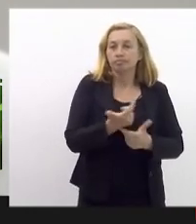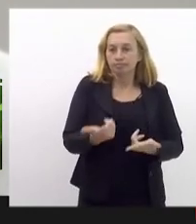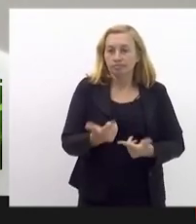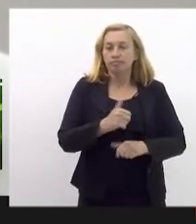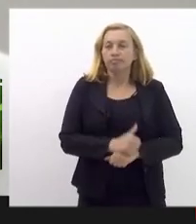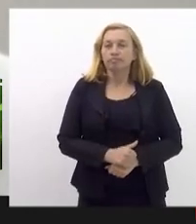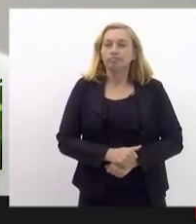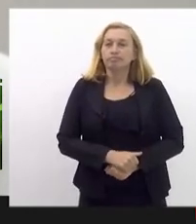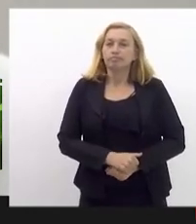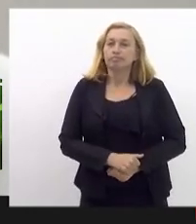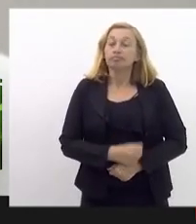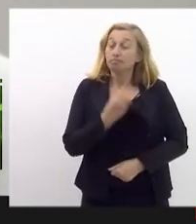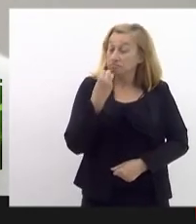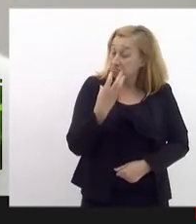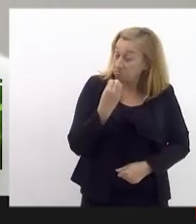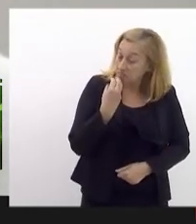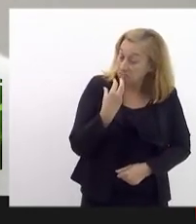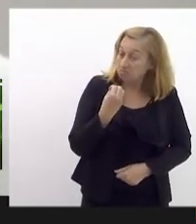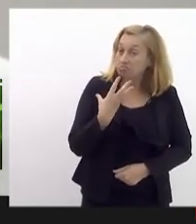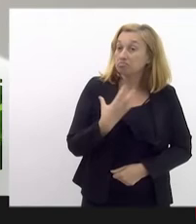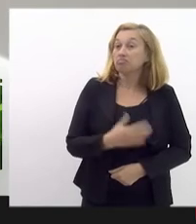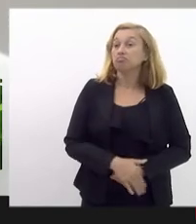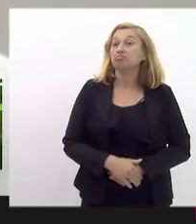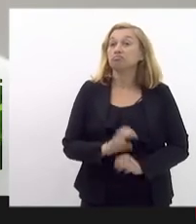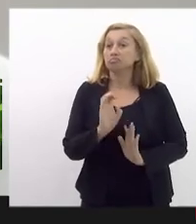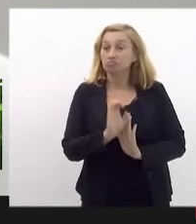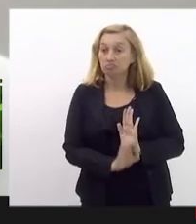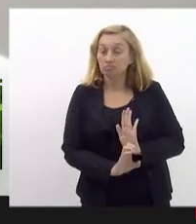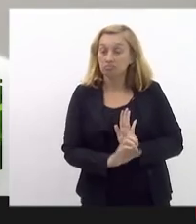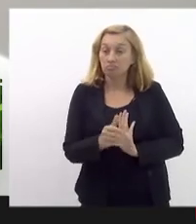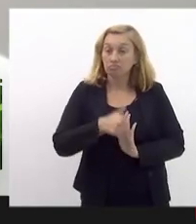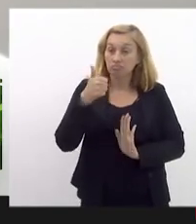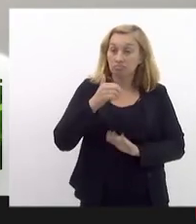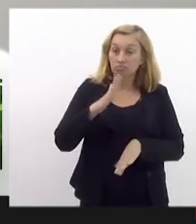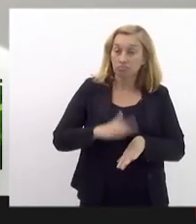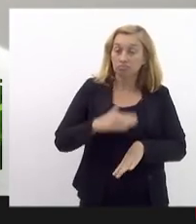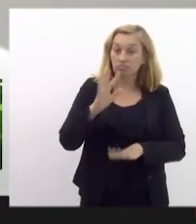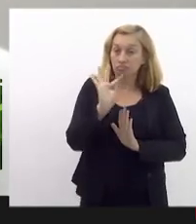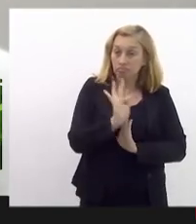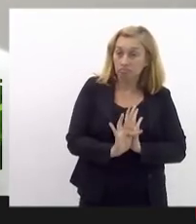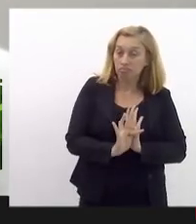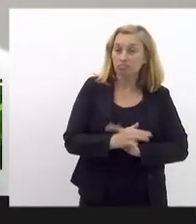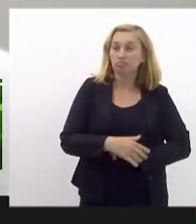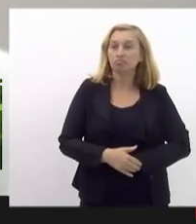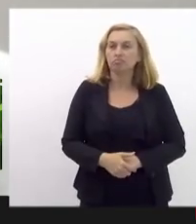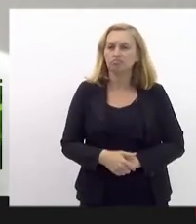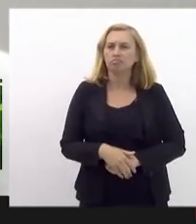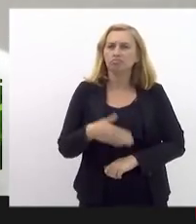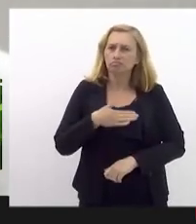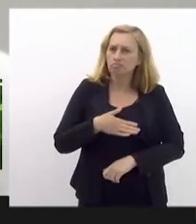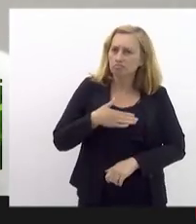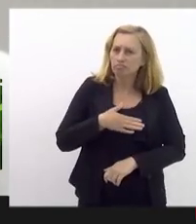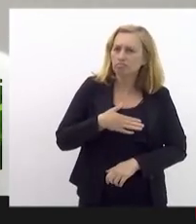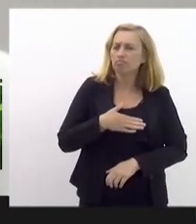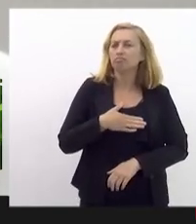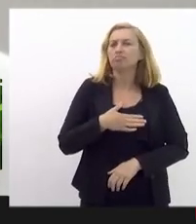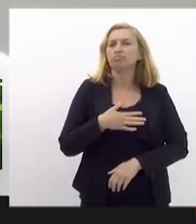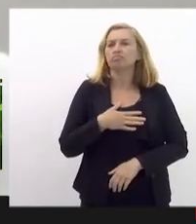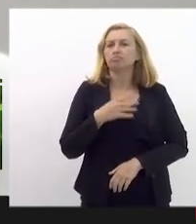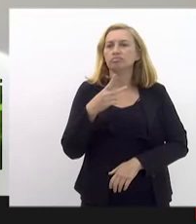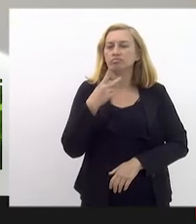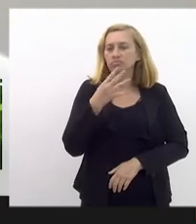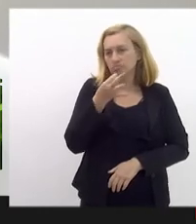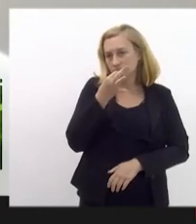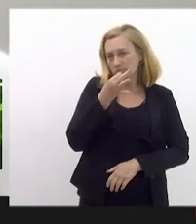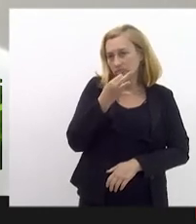está muito, muito bom, as emendas aprimoraram ainda mais o texto, e o que a gente gostaria de apresentar como